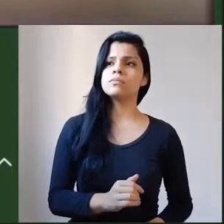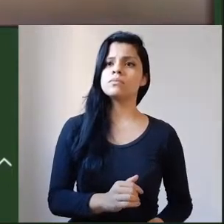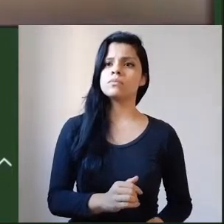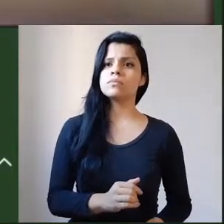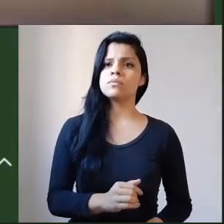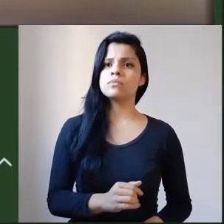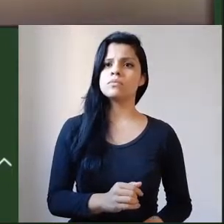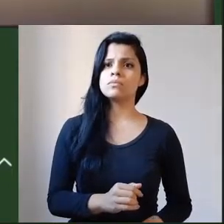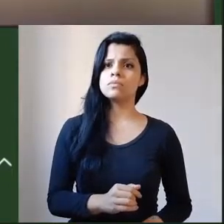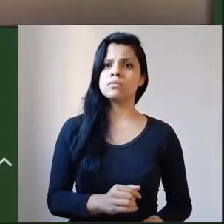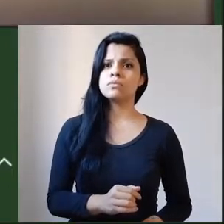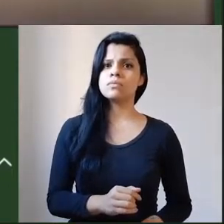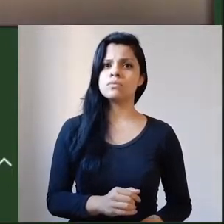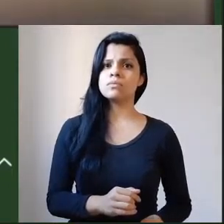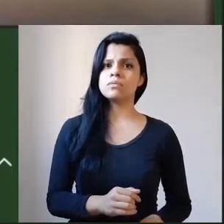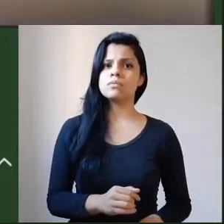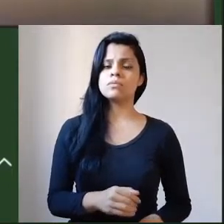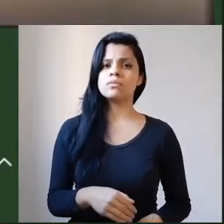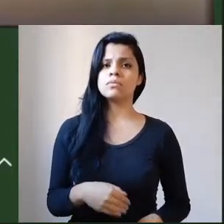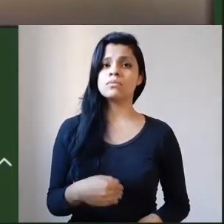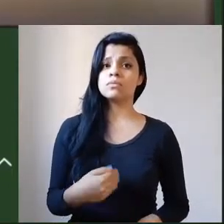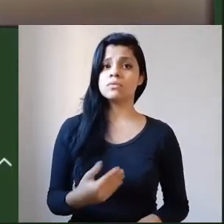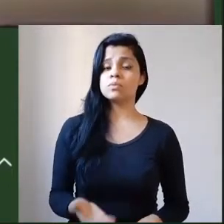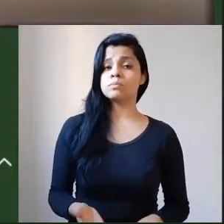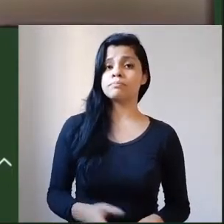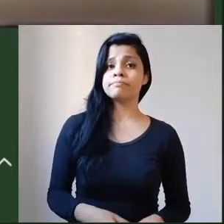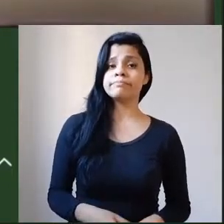questão do medo, né? Inicialmente,